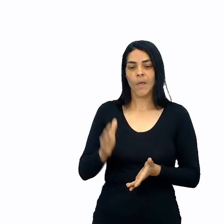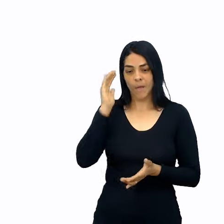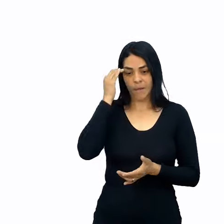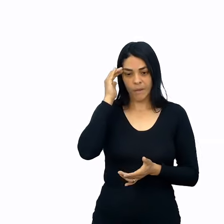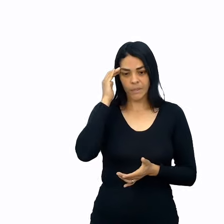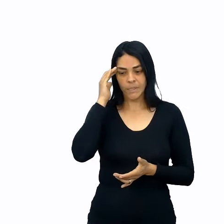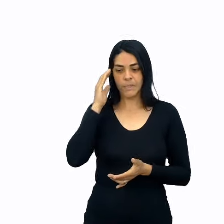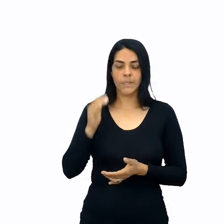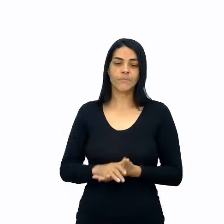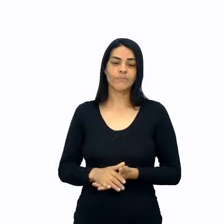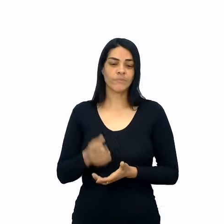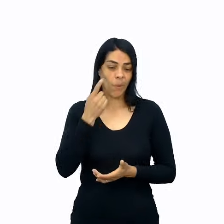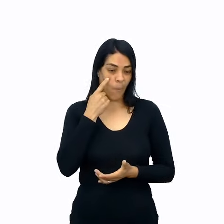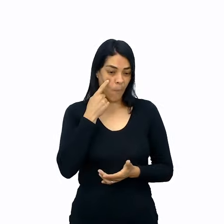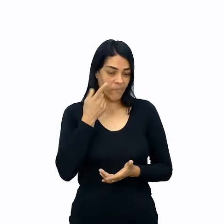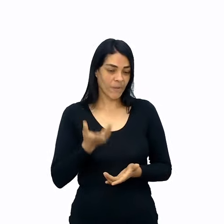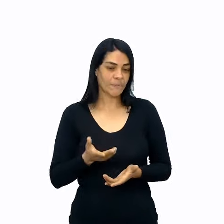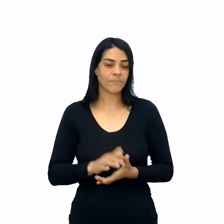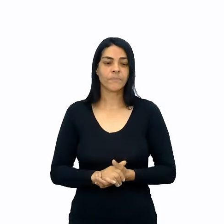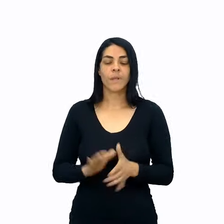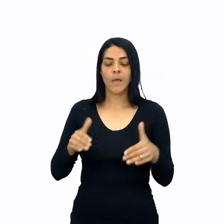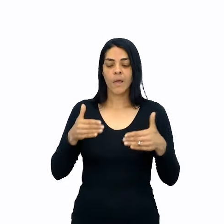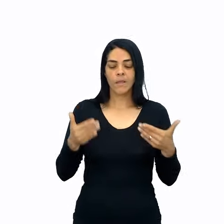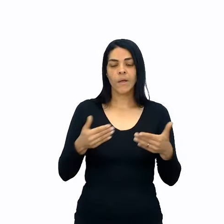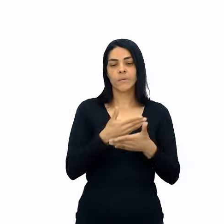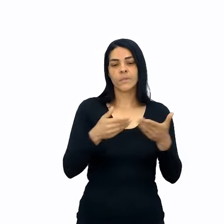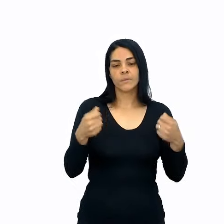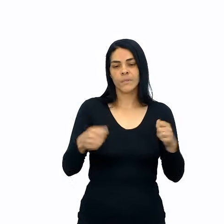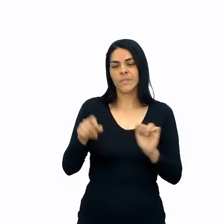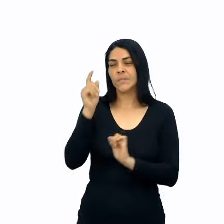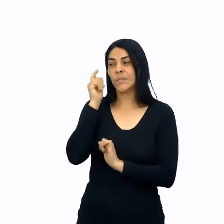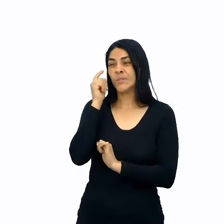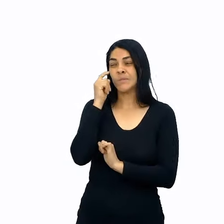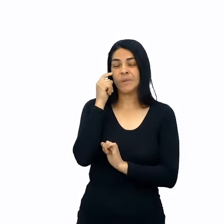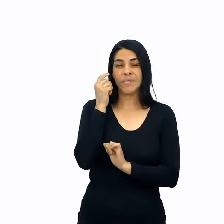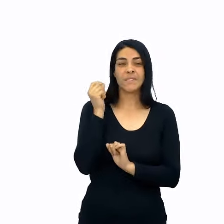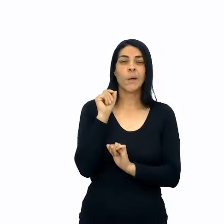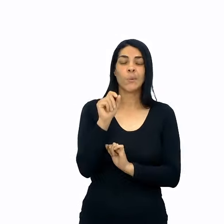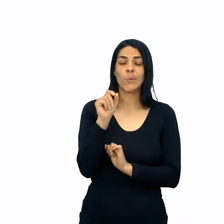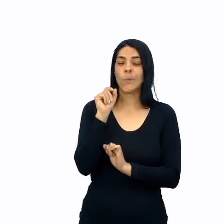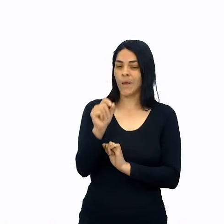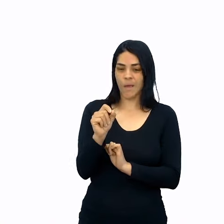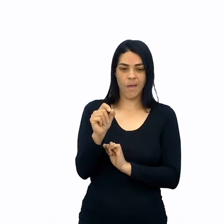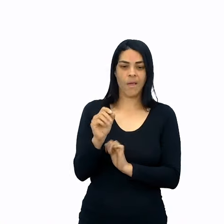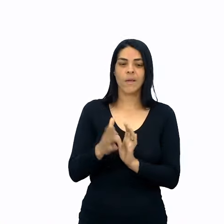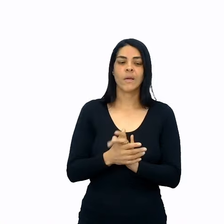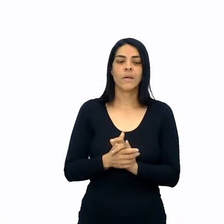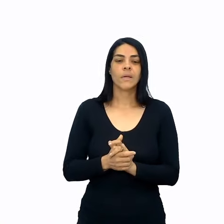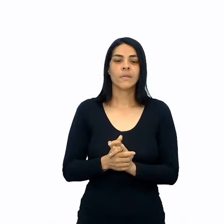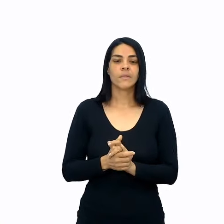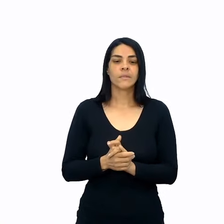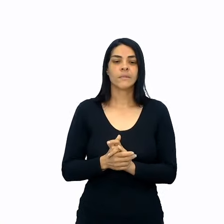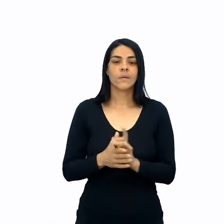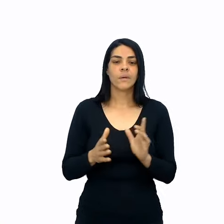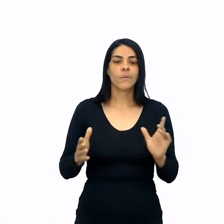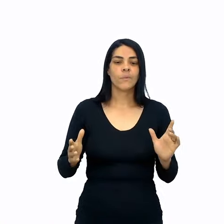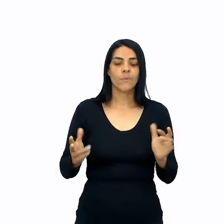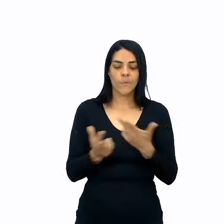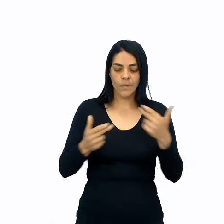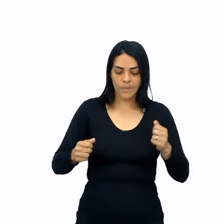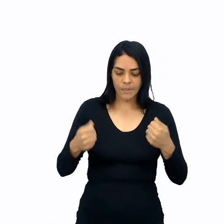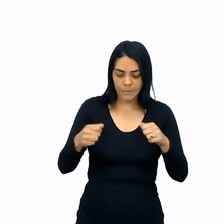também nessa questão dos critérios, vamos pensar na pertinência, ou seja, são recursos e saberes que são mensurados